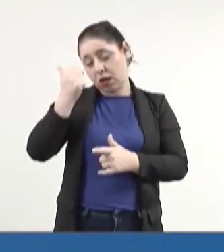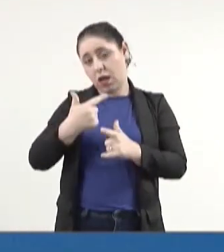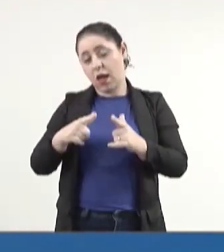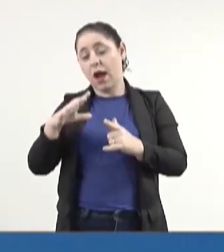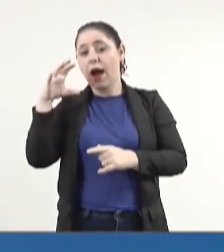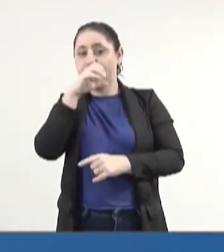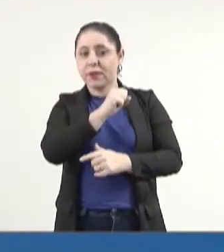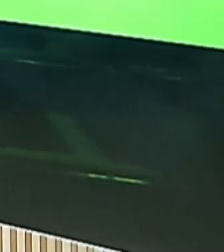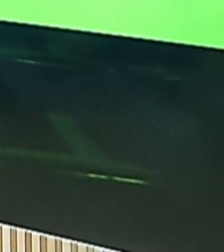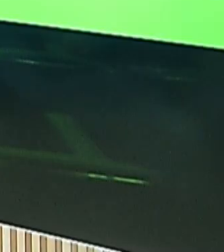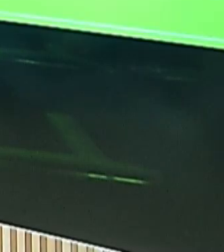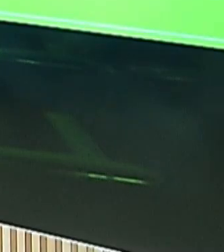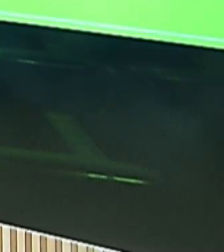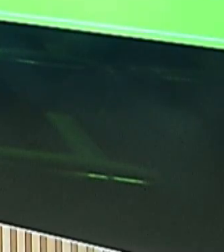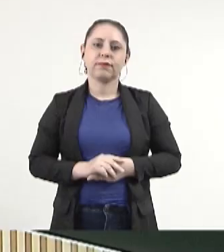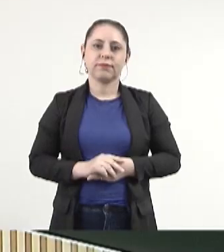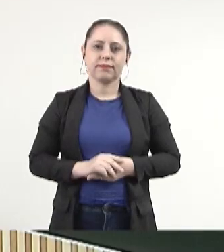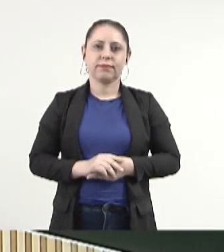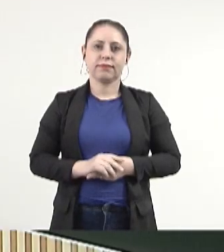soluções emergenciais.